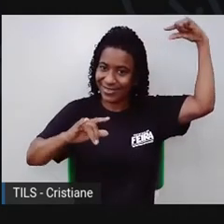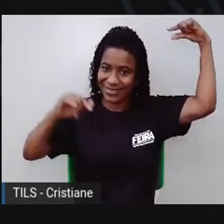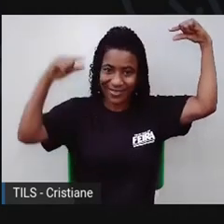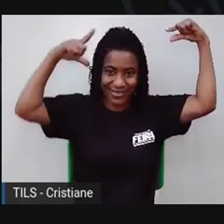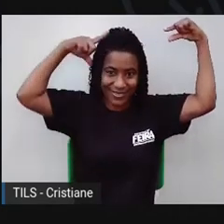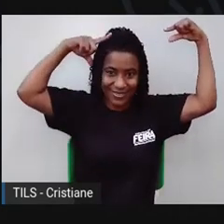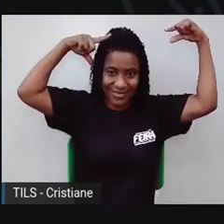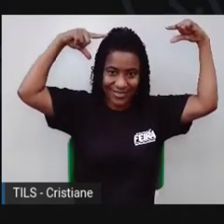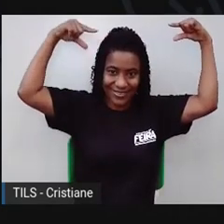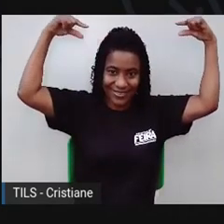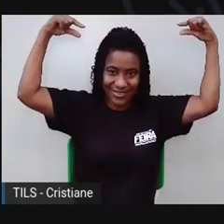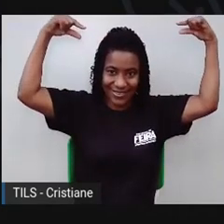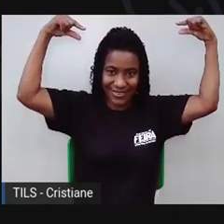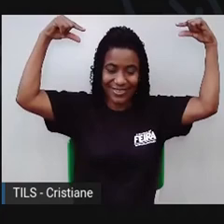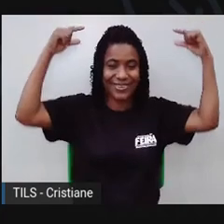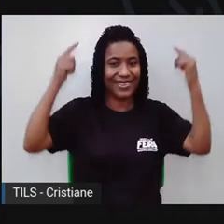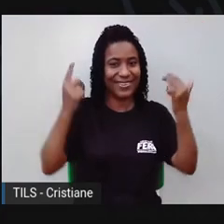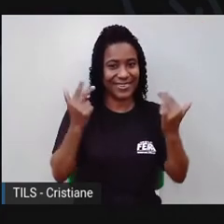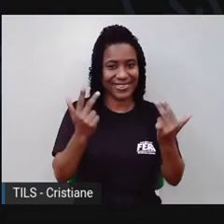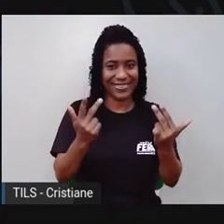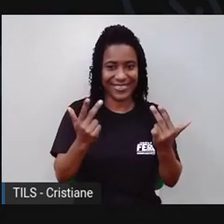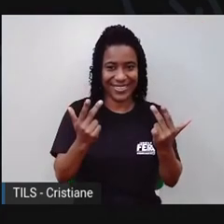para fazer a orelhinha.